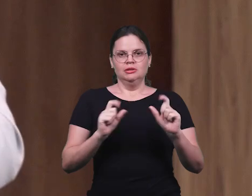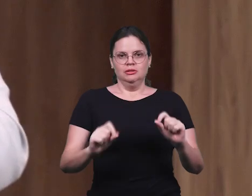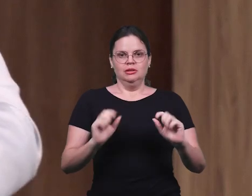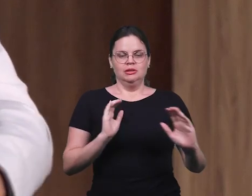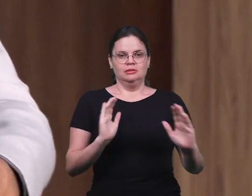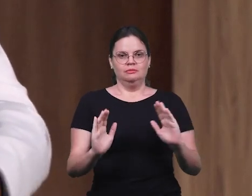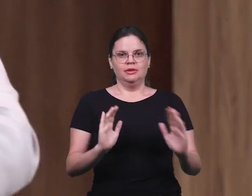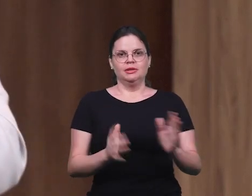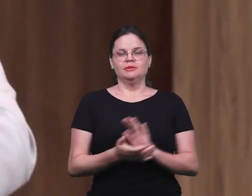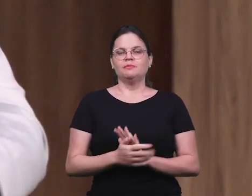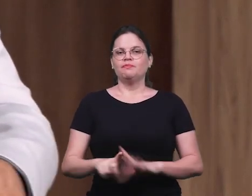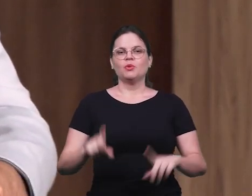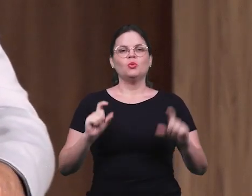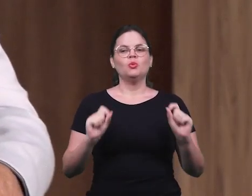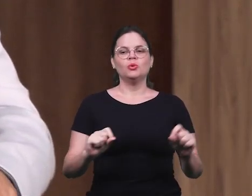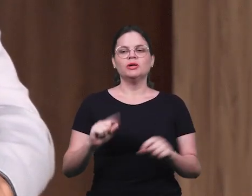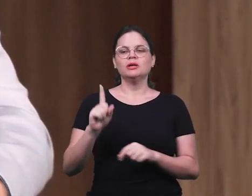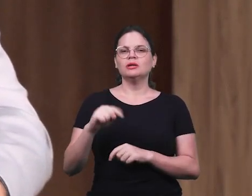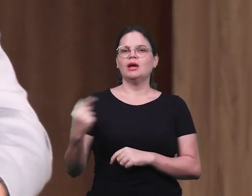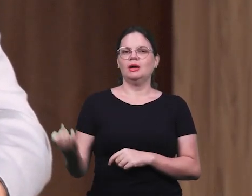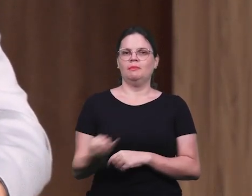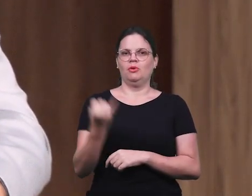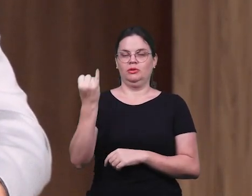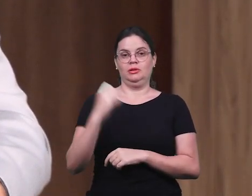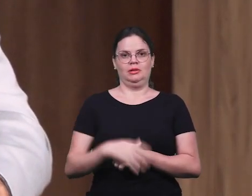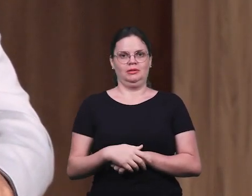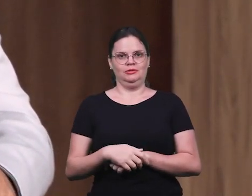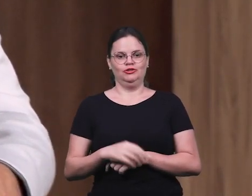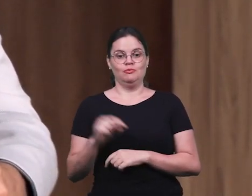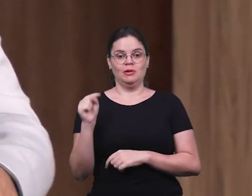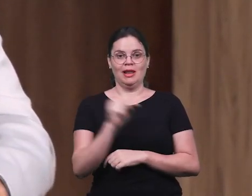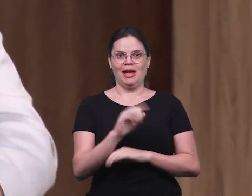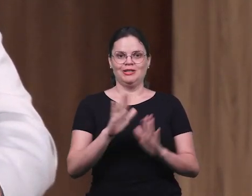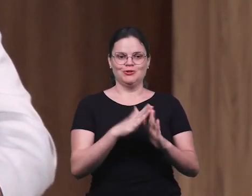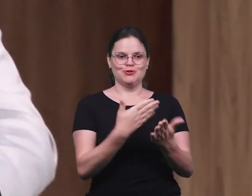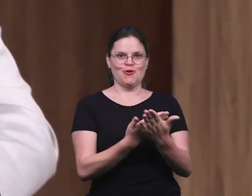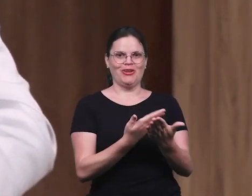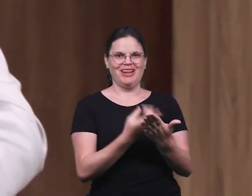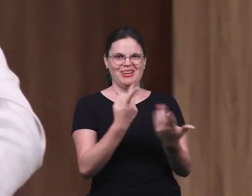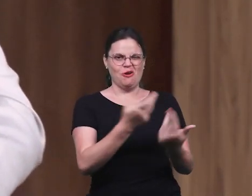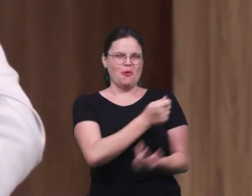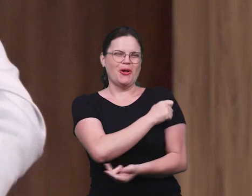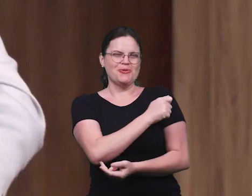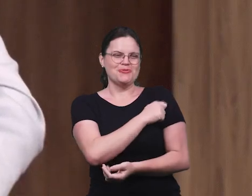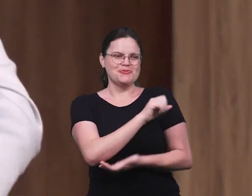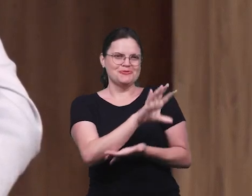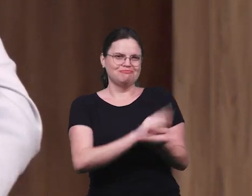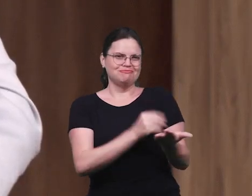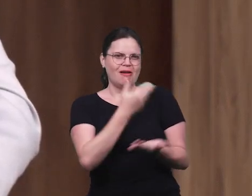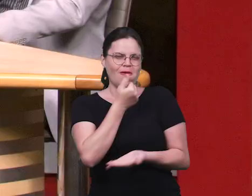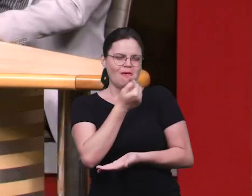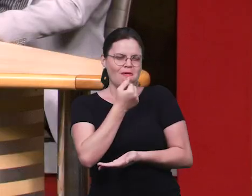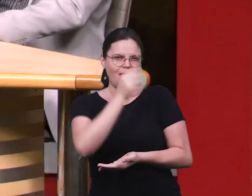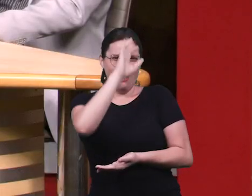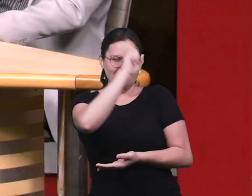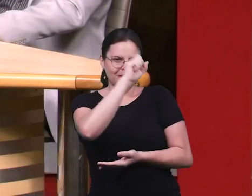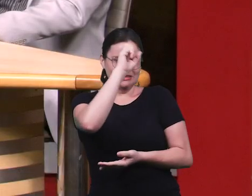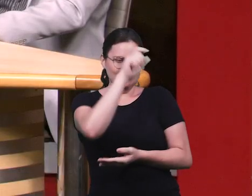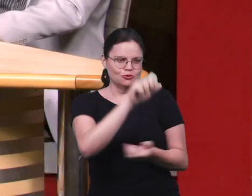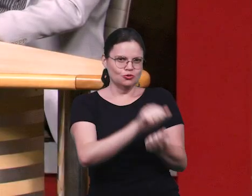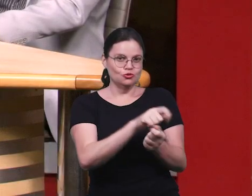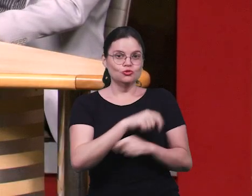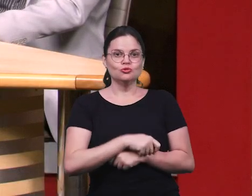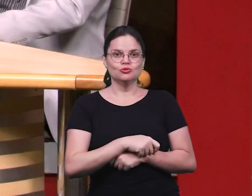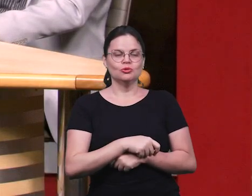por que era importante ali a escola dos profetas? Porque dizia o seguinte, a profecia